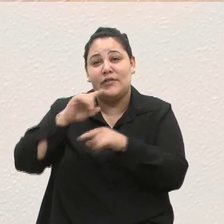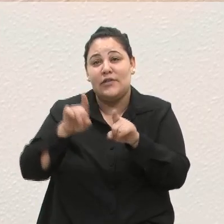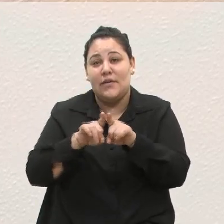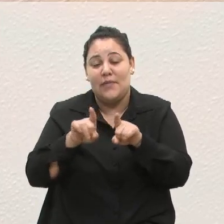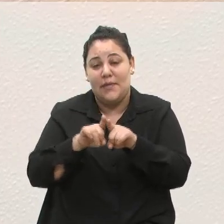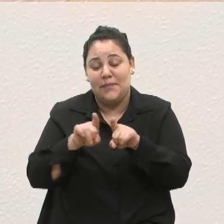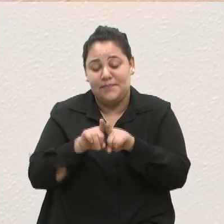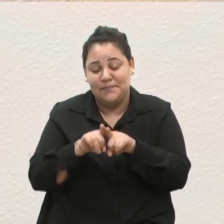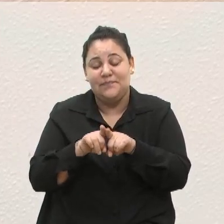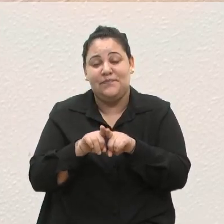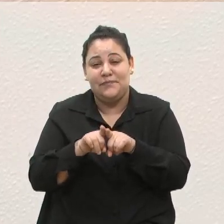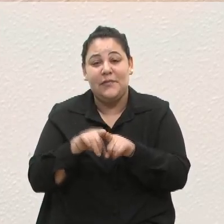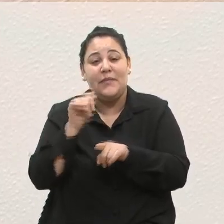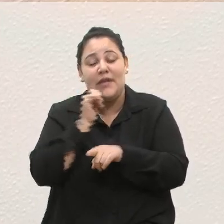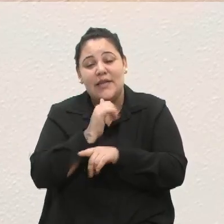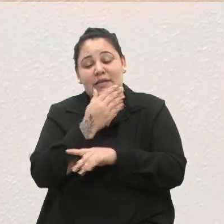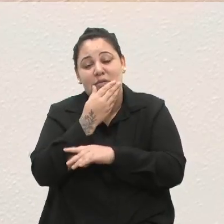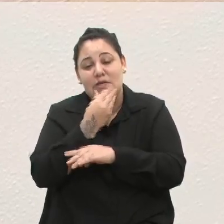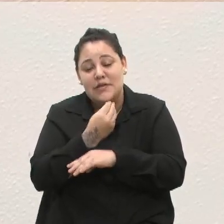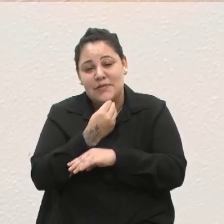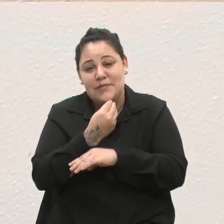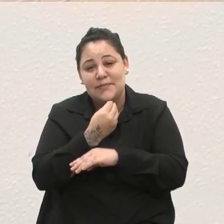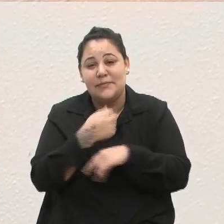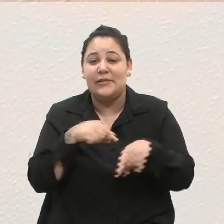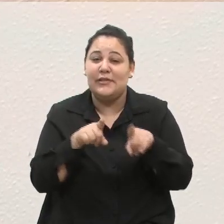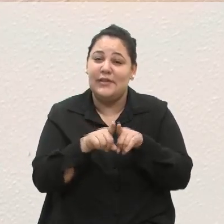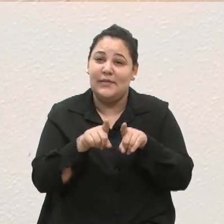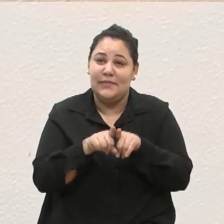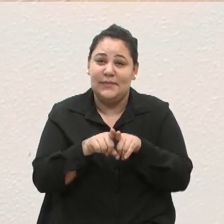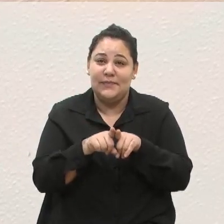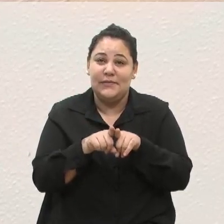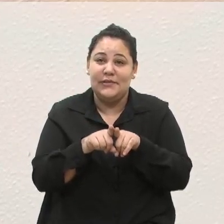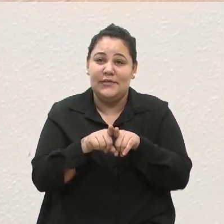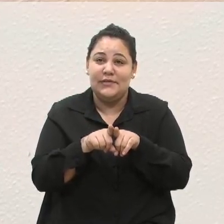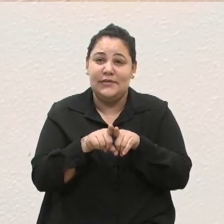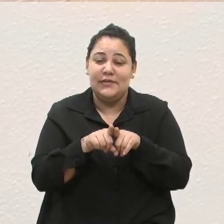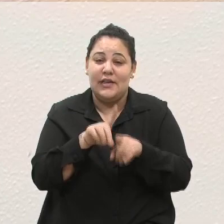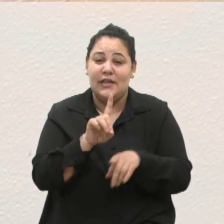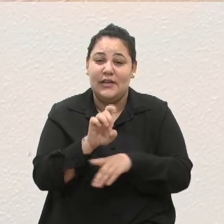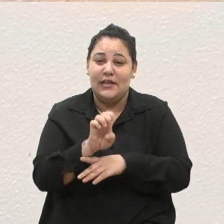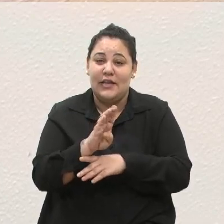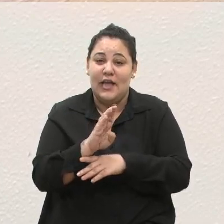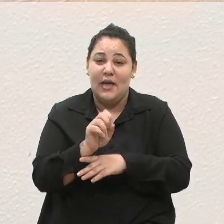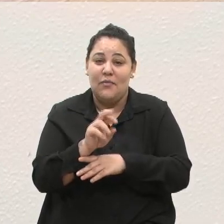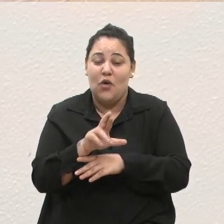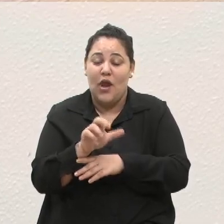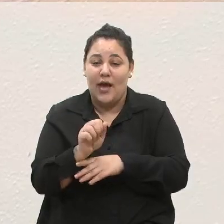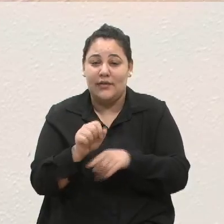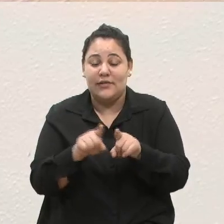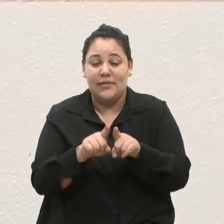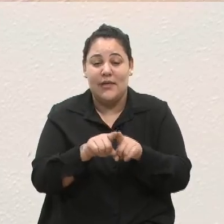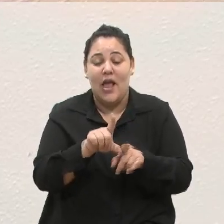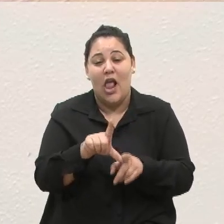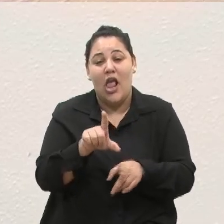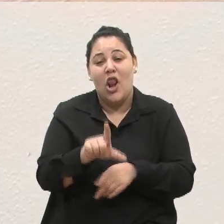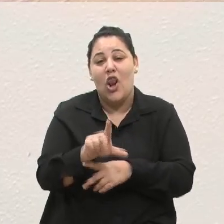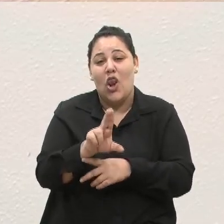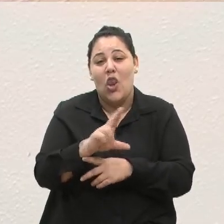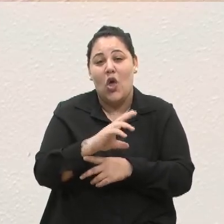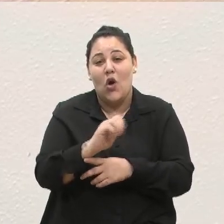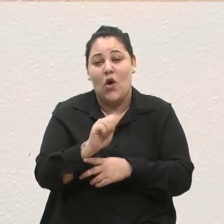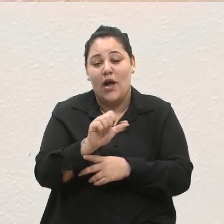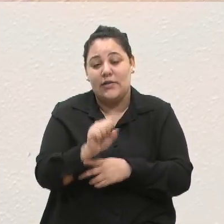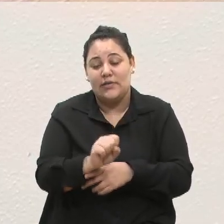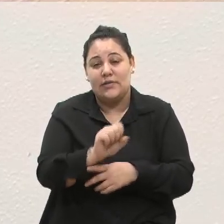Augusto, Vinícius e Lucas, somando-se também ao cônjuge Débora de Bom Portolã e Lucas Andrade